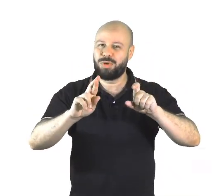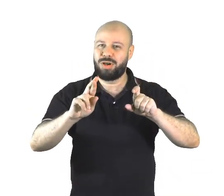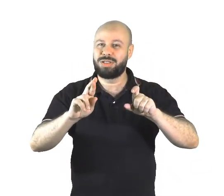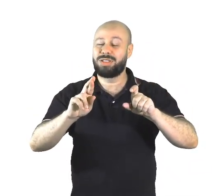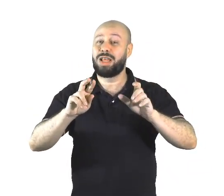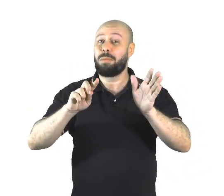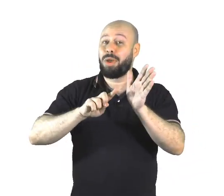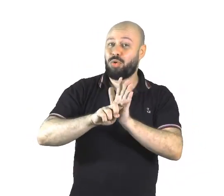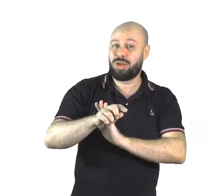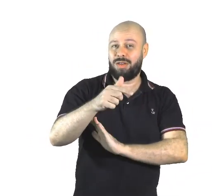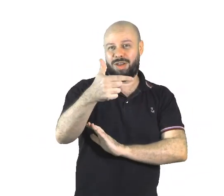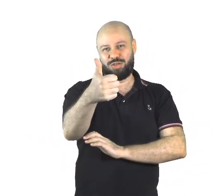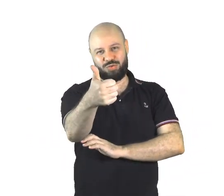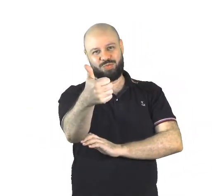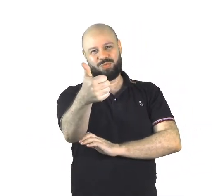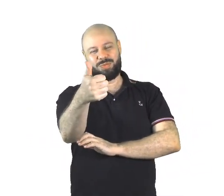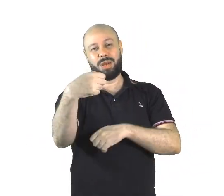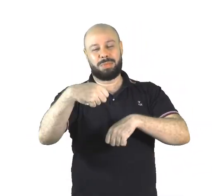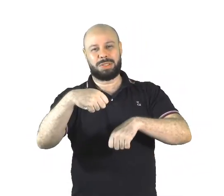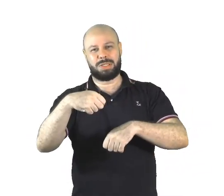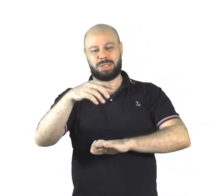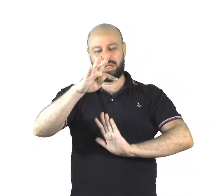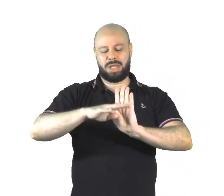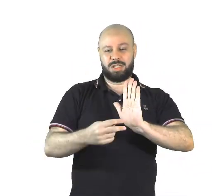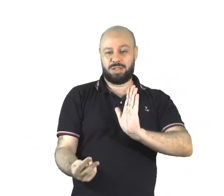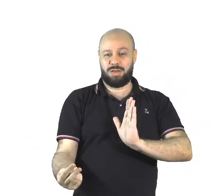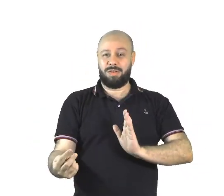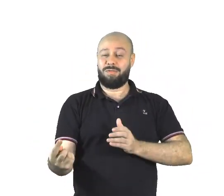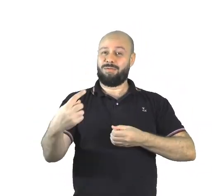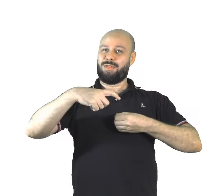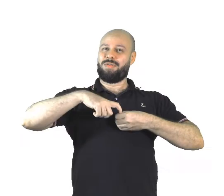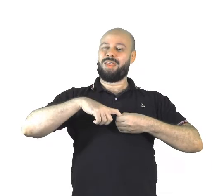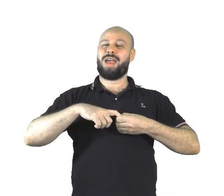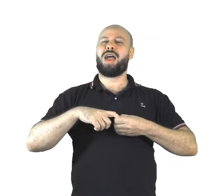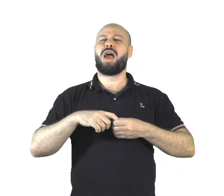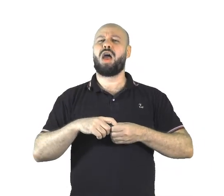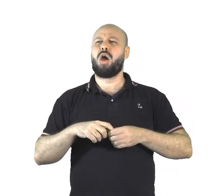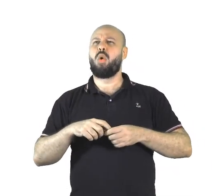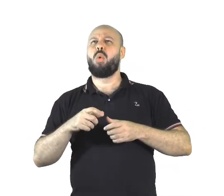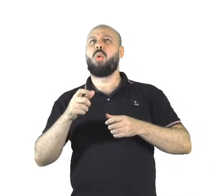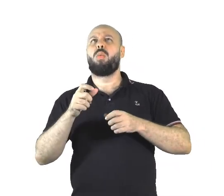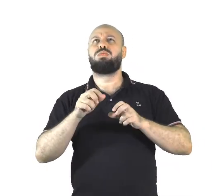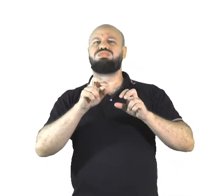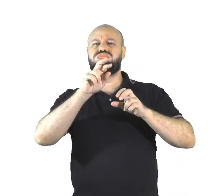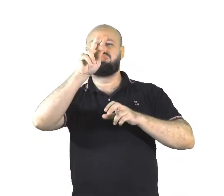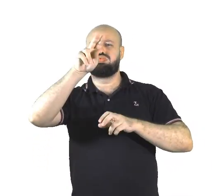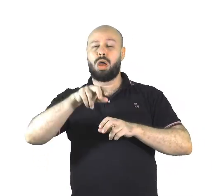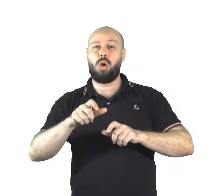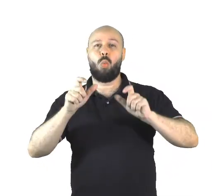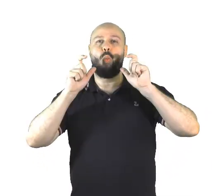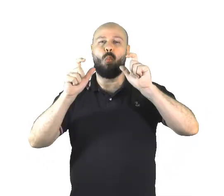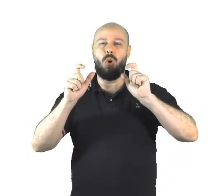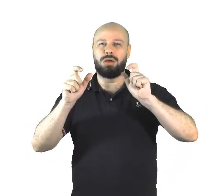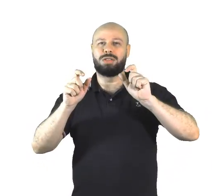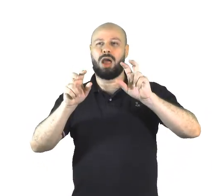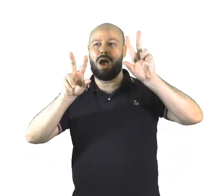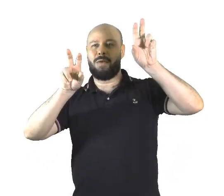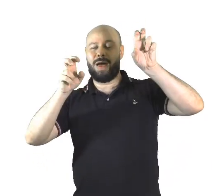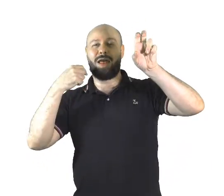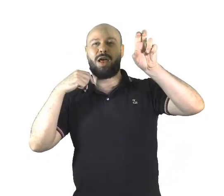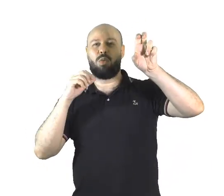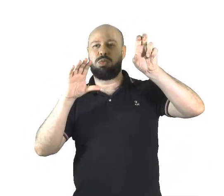você vai voltar lá no texto e ver onde está a fala do pai e colocar aí na